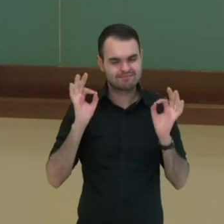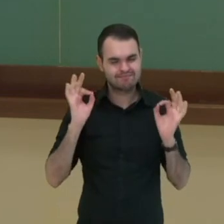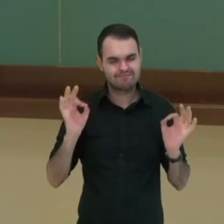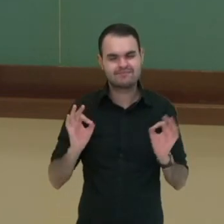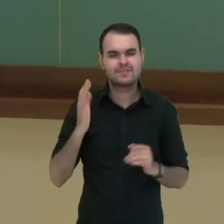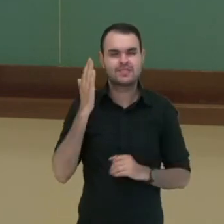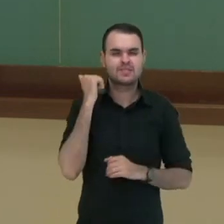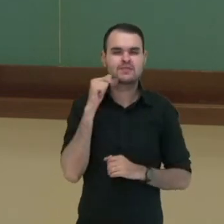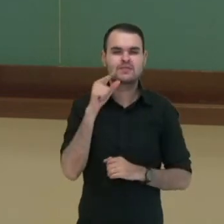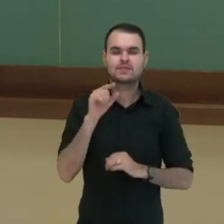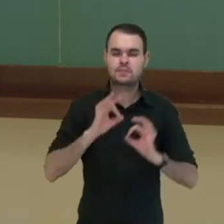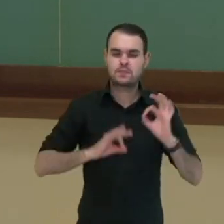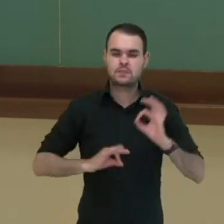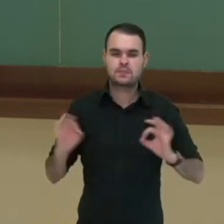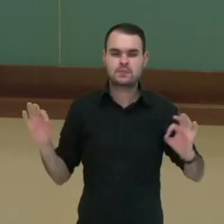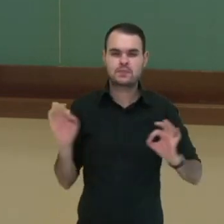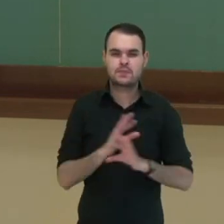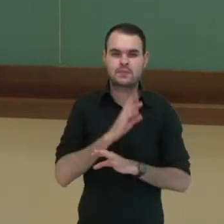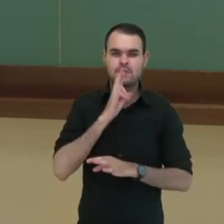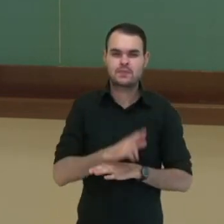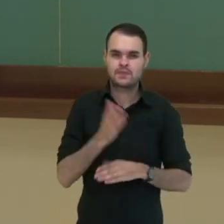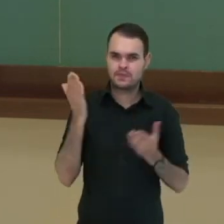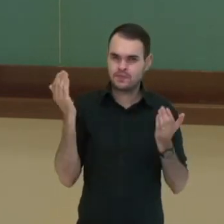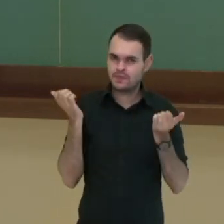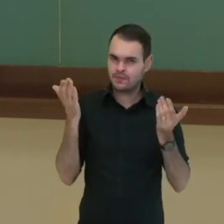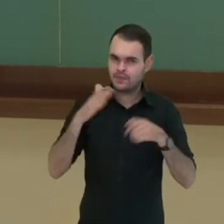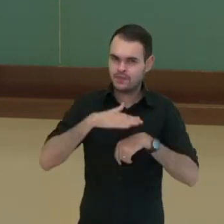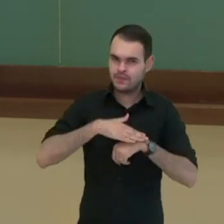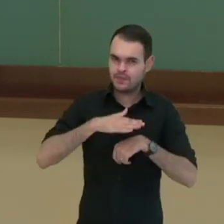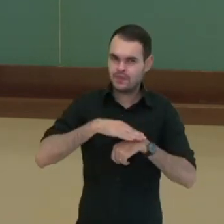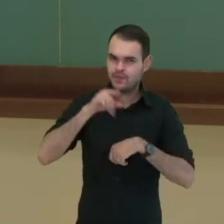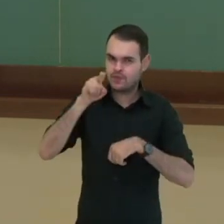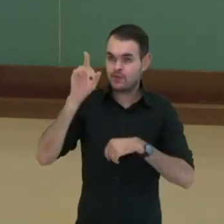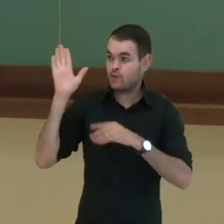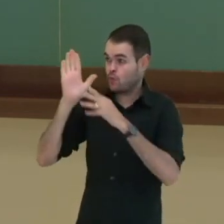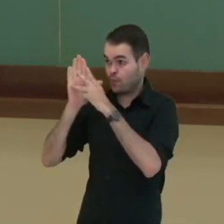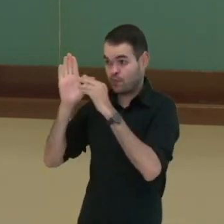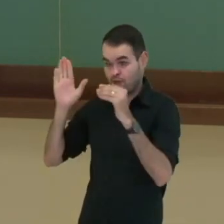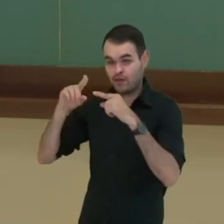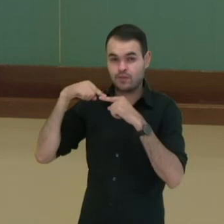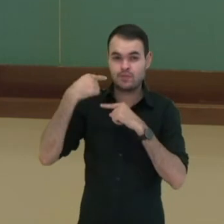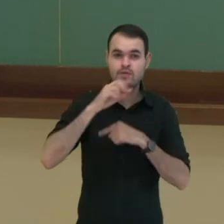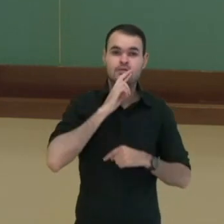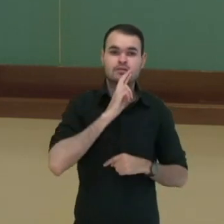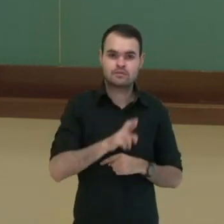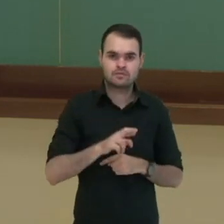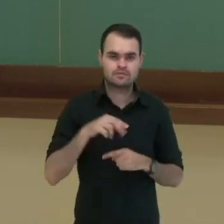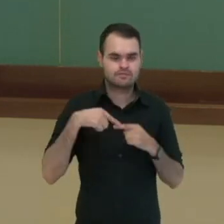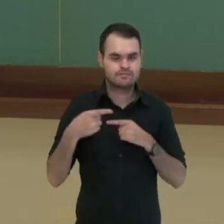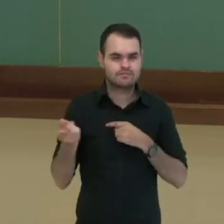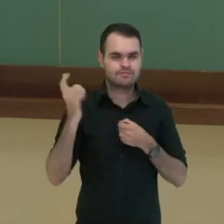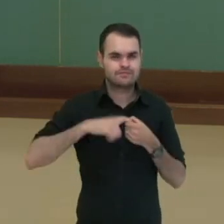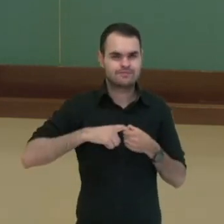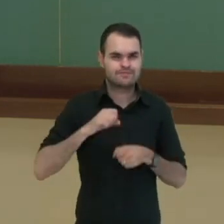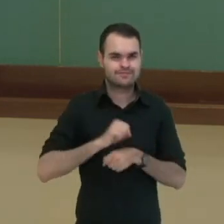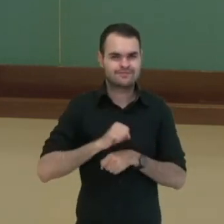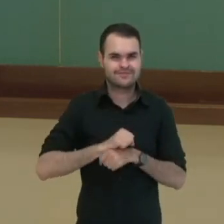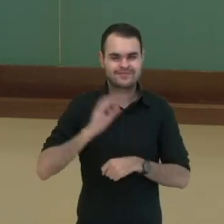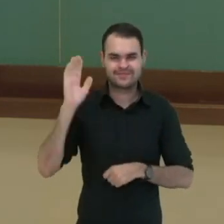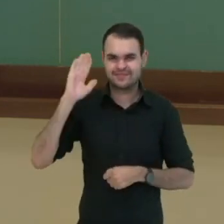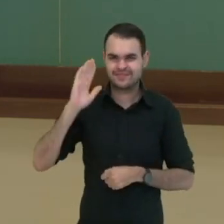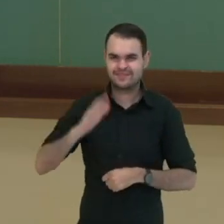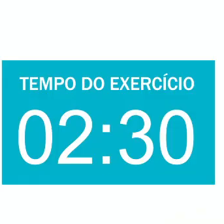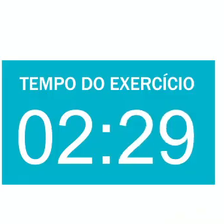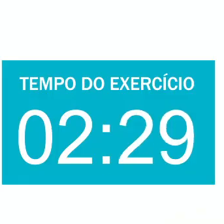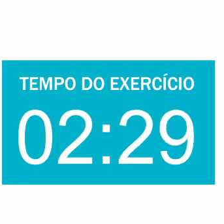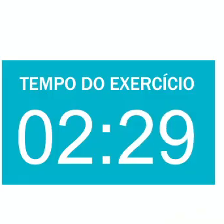já está preparado para responder essa questão, mas eu vou dar um tempinho para você copiar e para você responder. E eu já volto, estou te esperando. Até daqui a